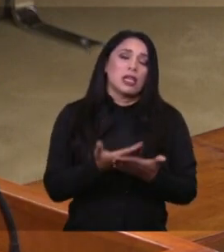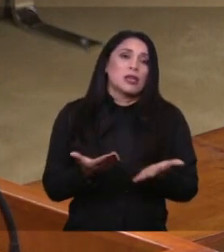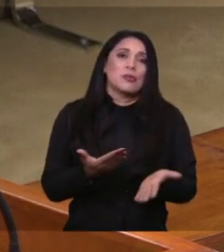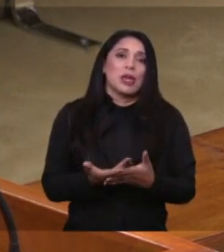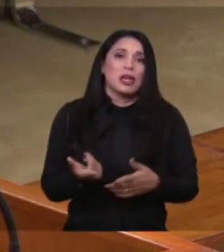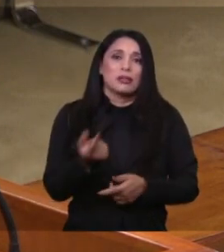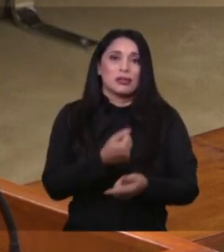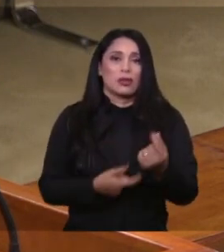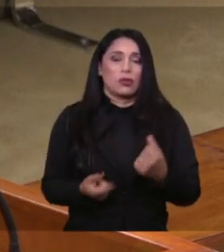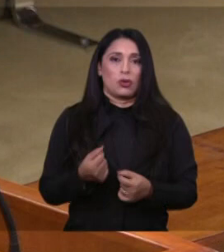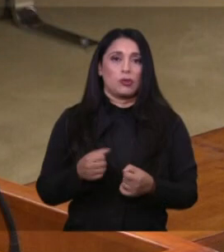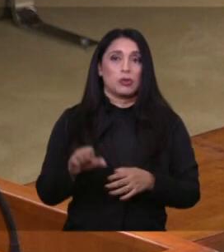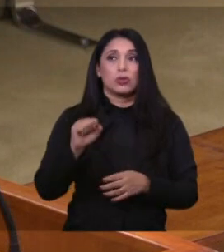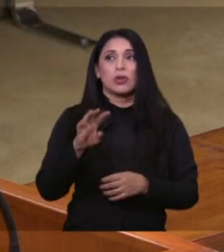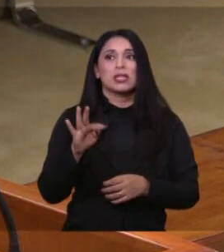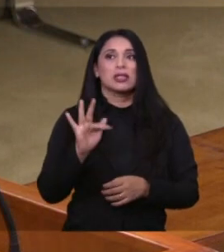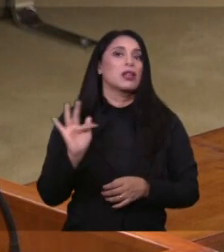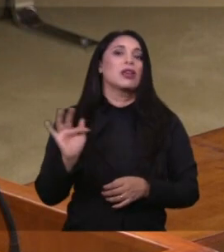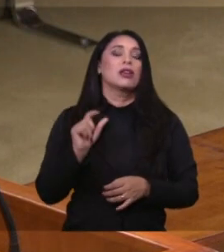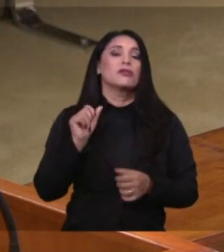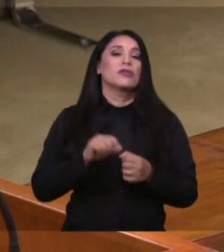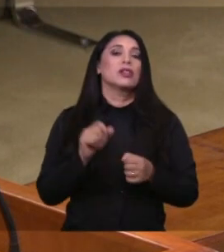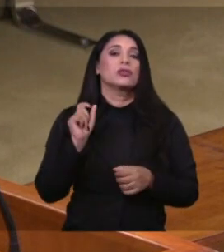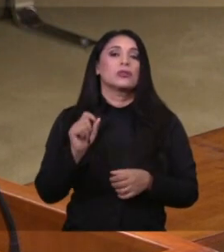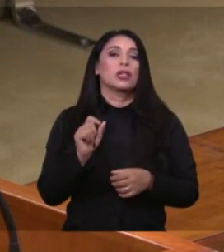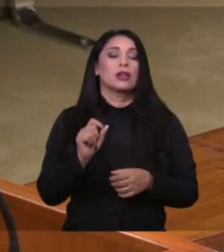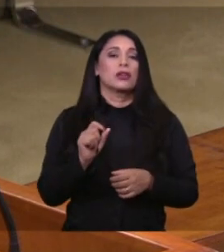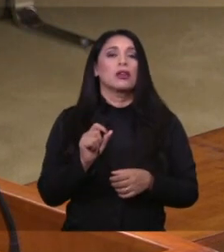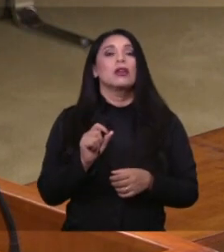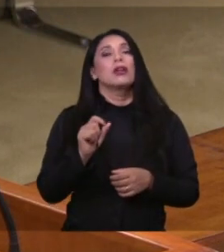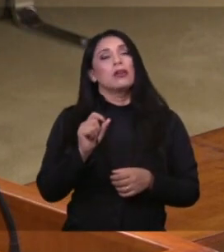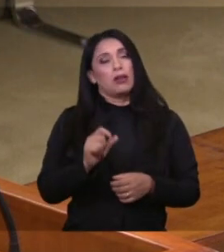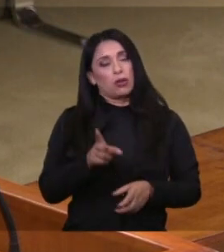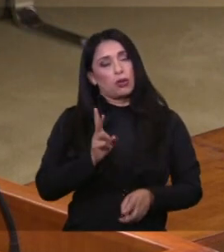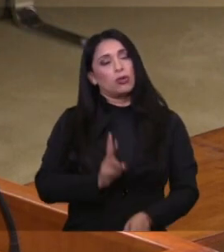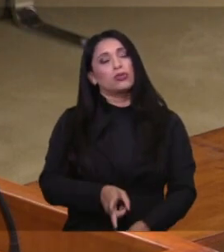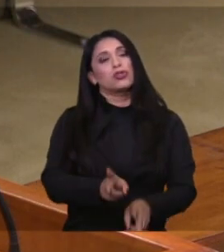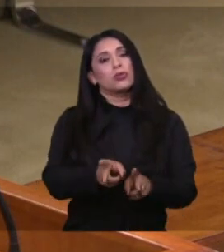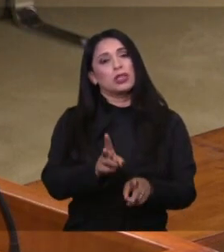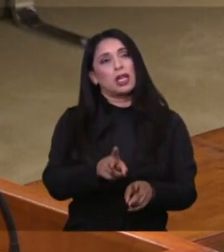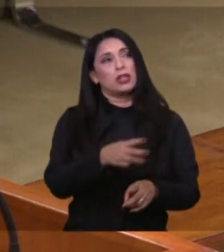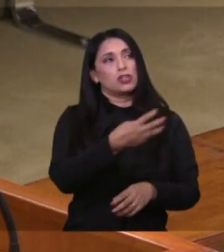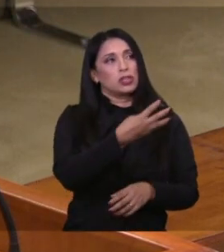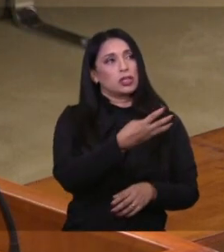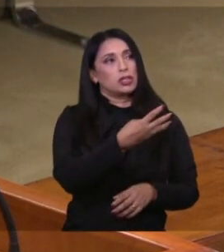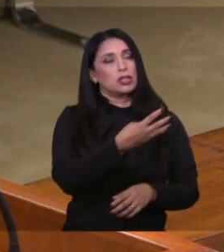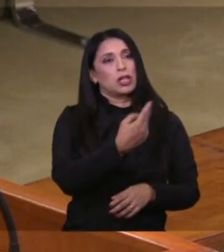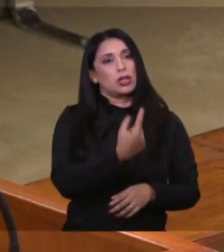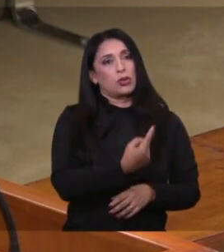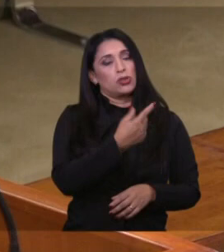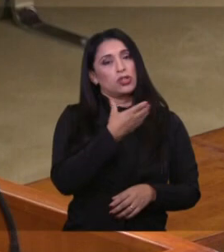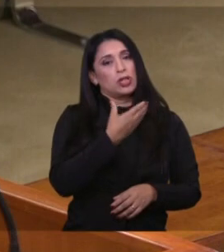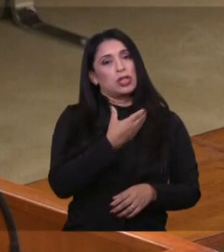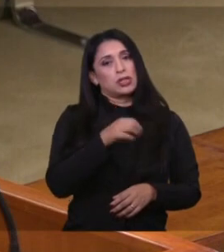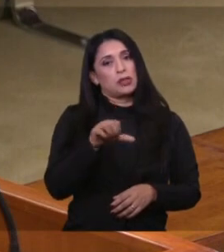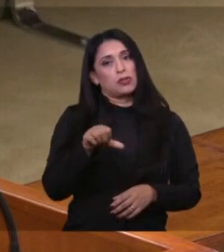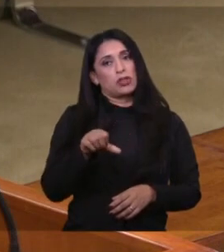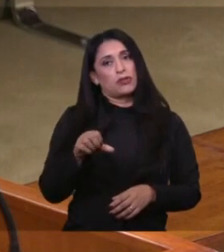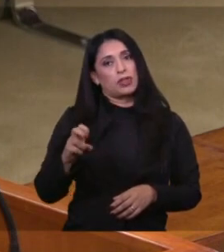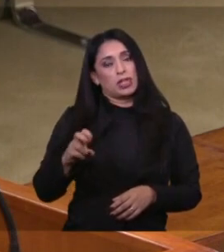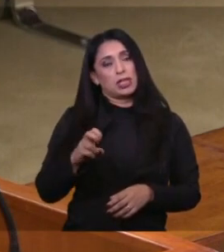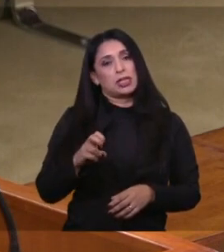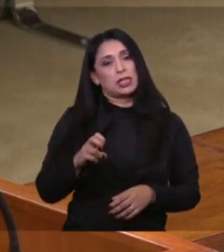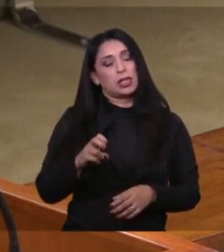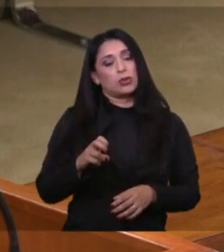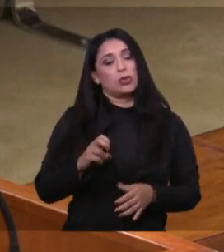o Supremo Tribunal fez? Constatou a solução de continuidade entre o término em 31 de dezembro de 95 do Fundo Social de Emergência